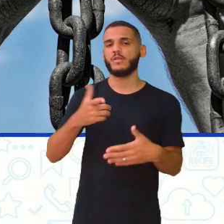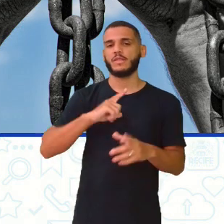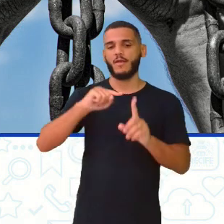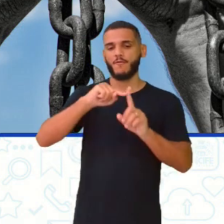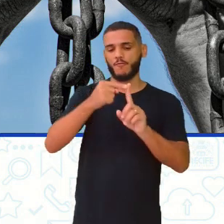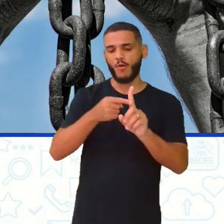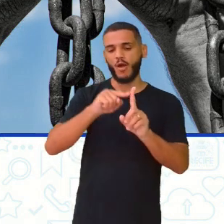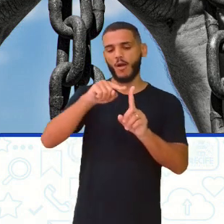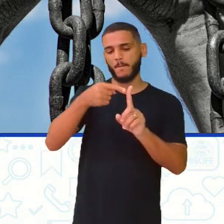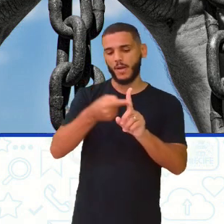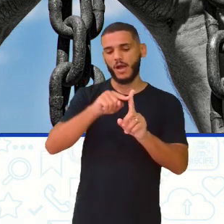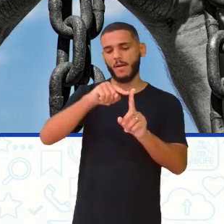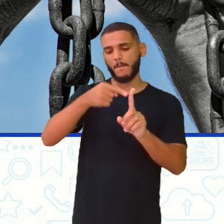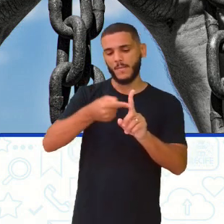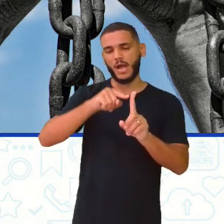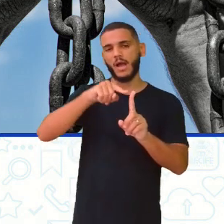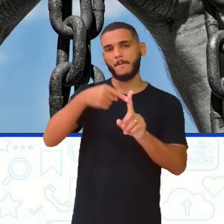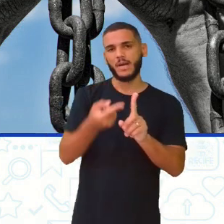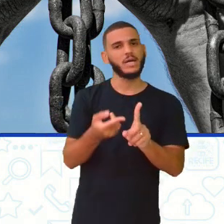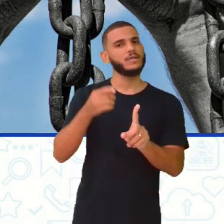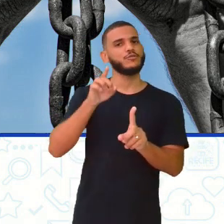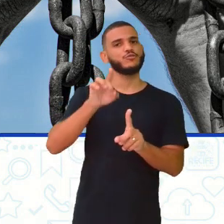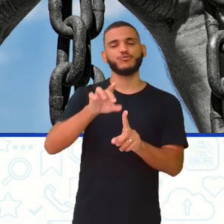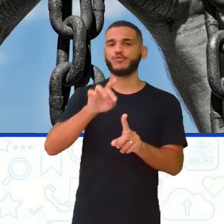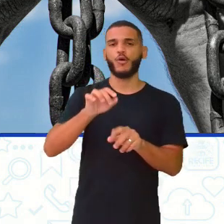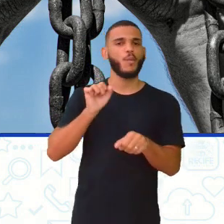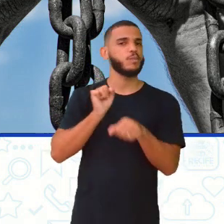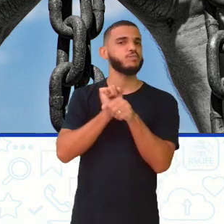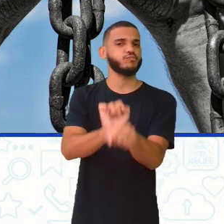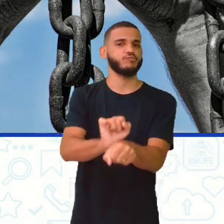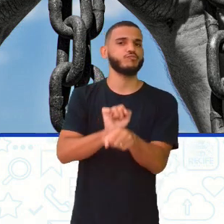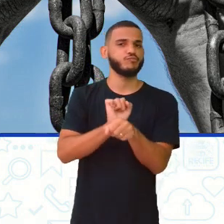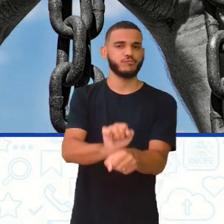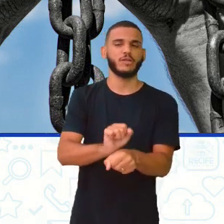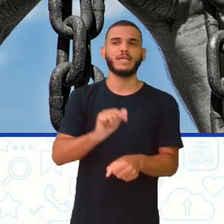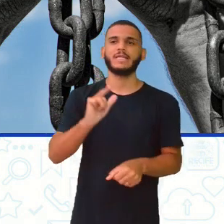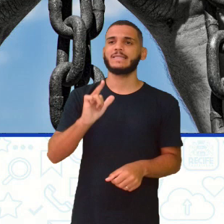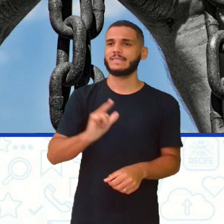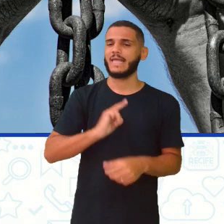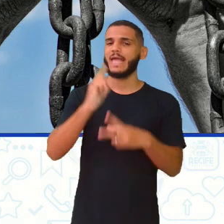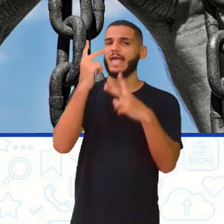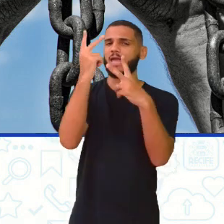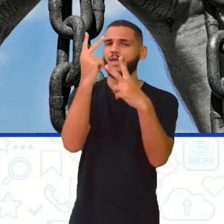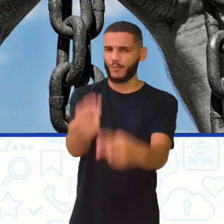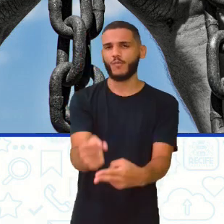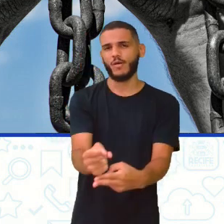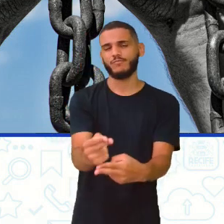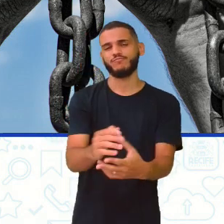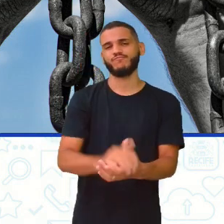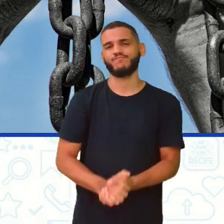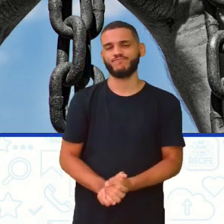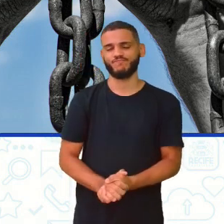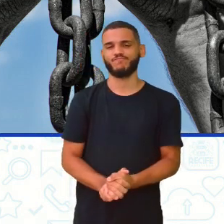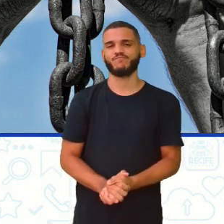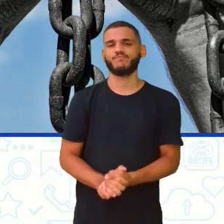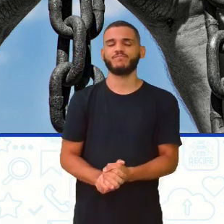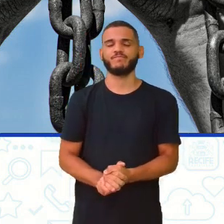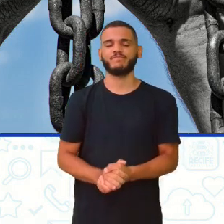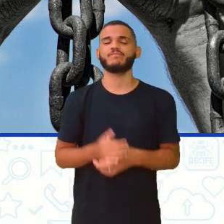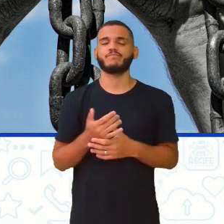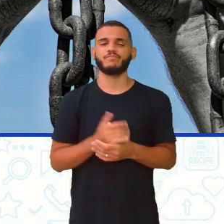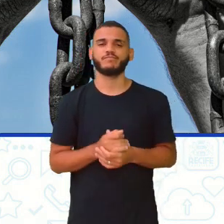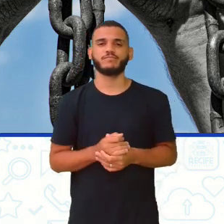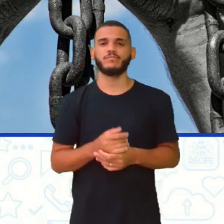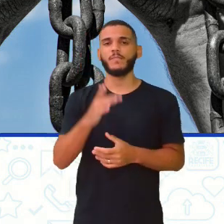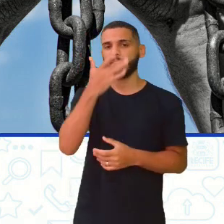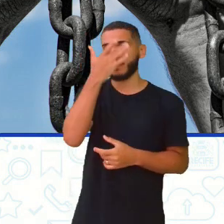novos corpos para serem escravizados. Então você continua repetindo a mesma imagem simbólica de